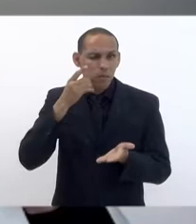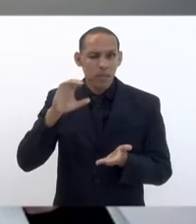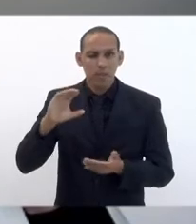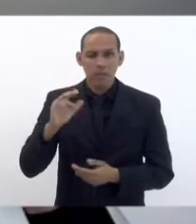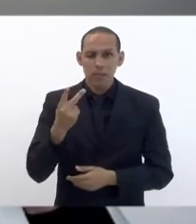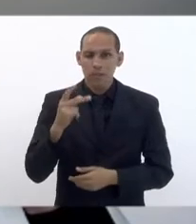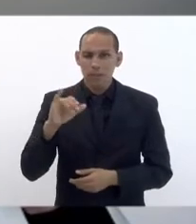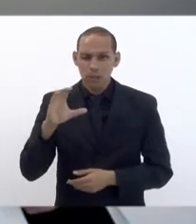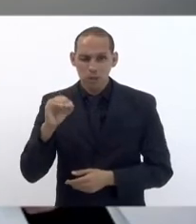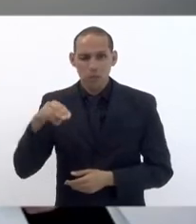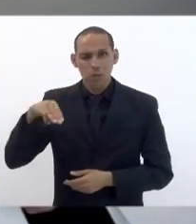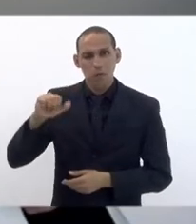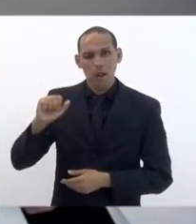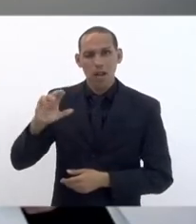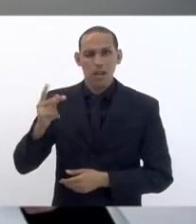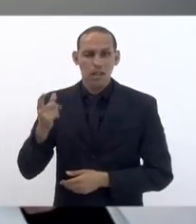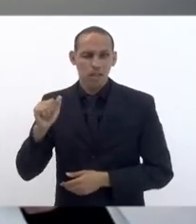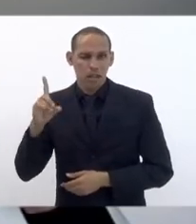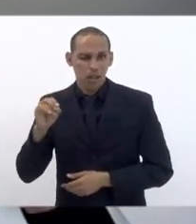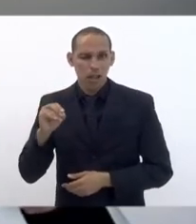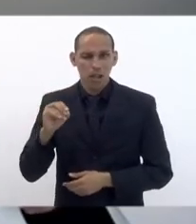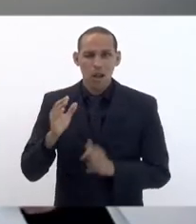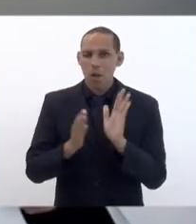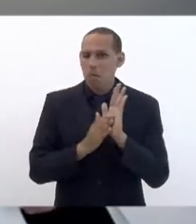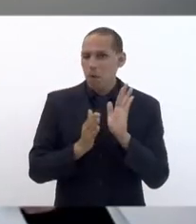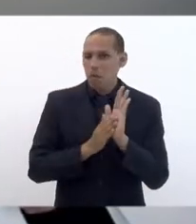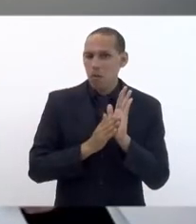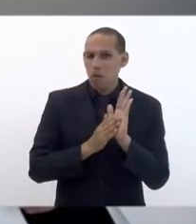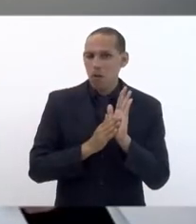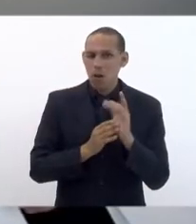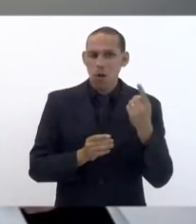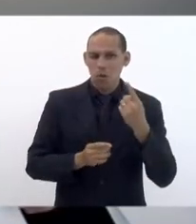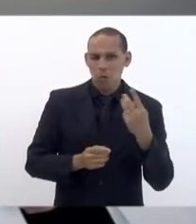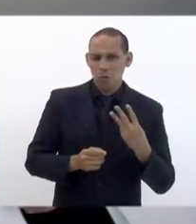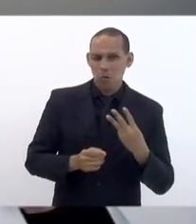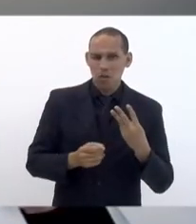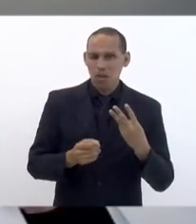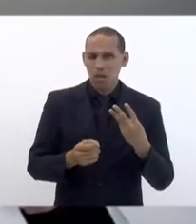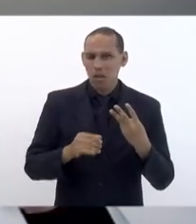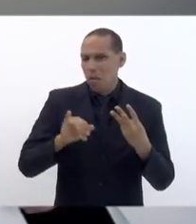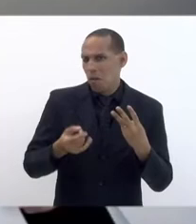Machado tava, tinha proposto não aproveitar a 1 e a 3, é isso?